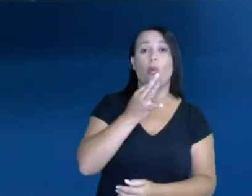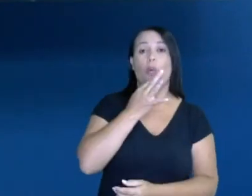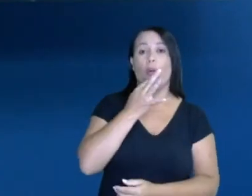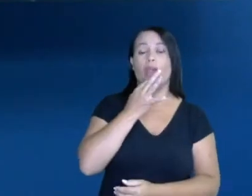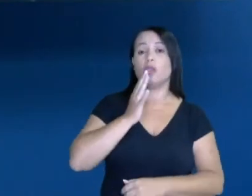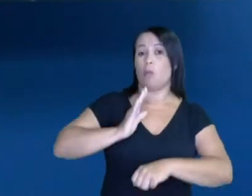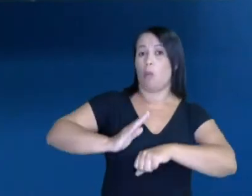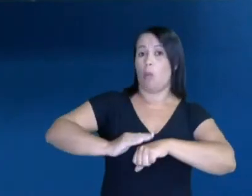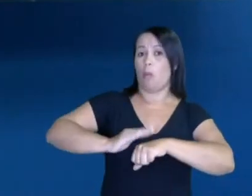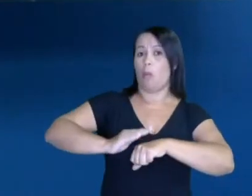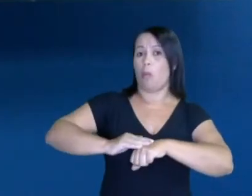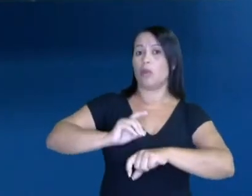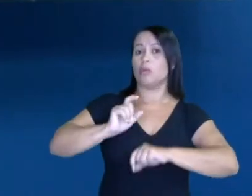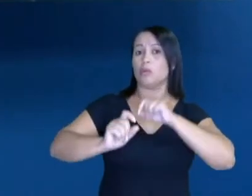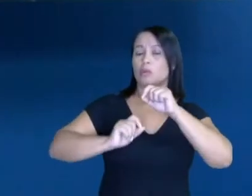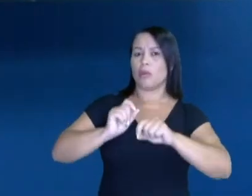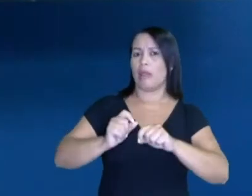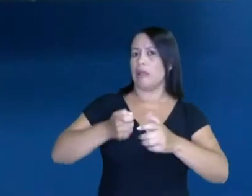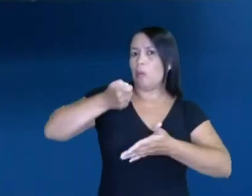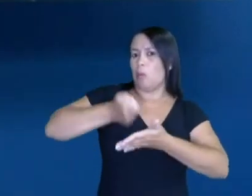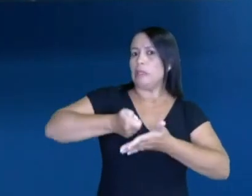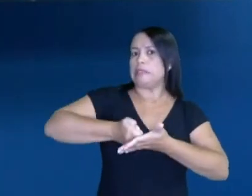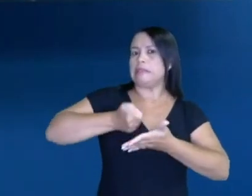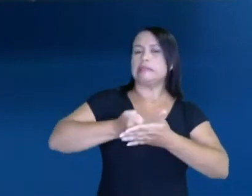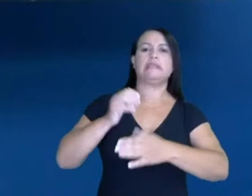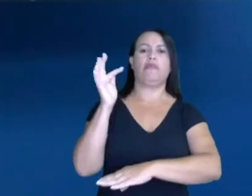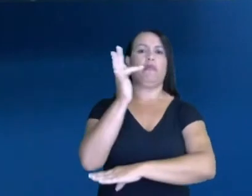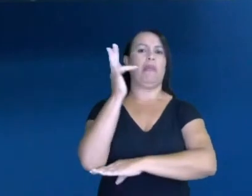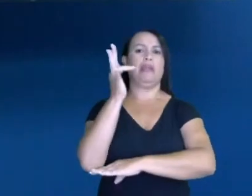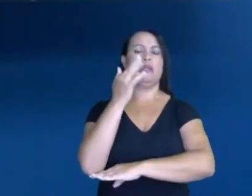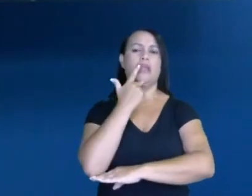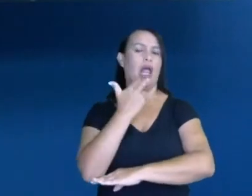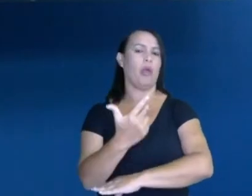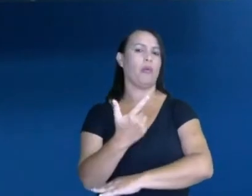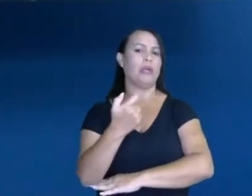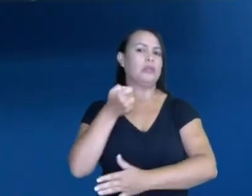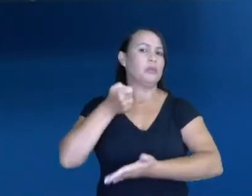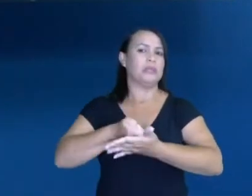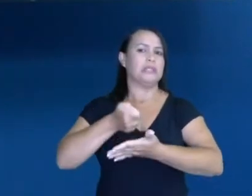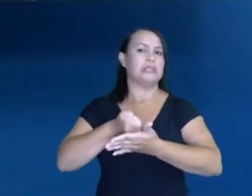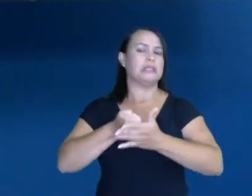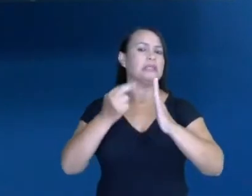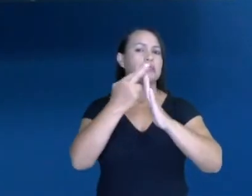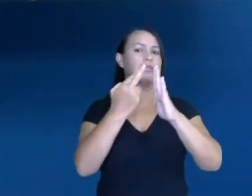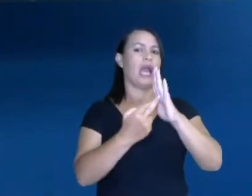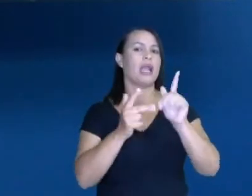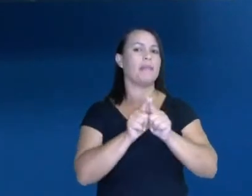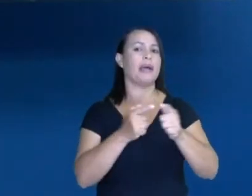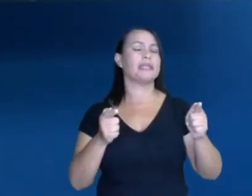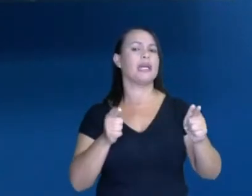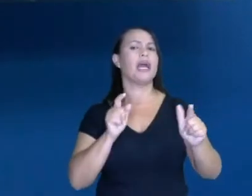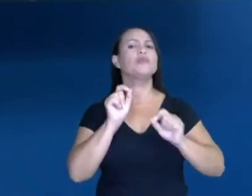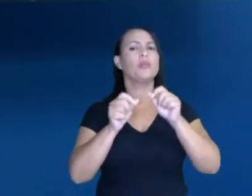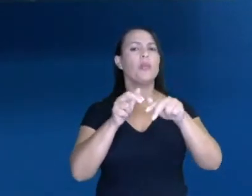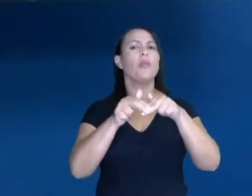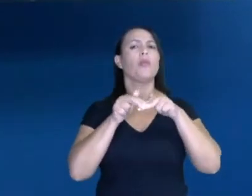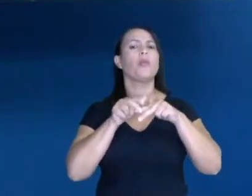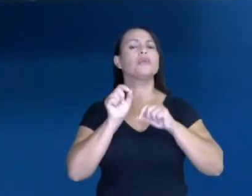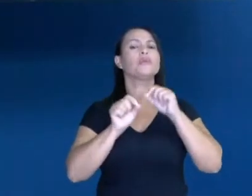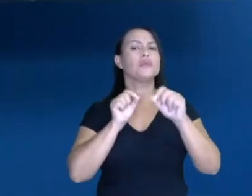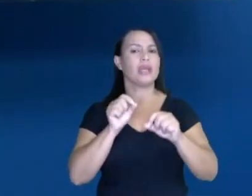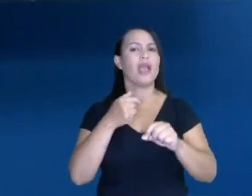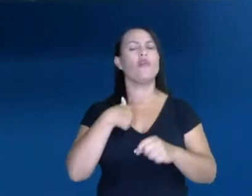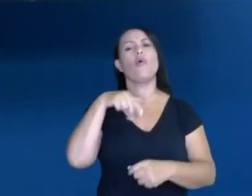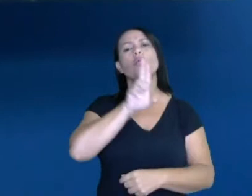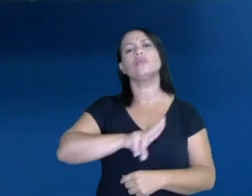esse momento não exige a formalidade da língua, ou seja, não exige o uso de regras gramaticais. Por conta disso, eu